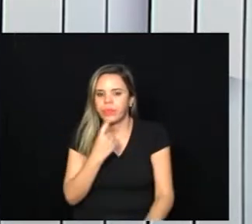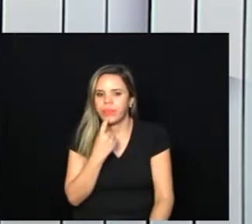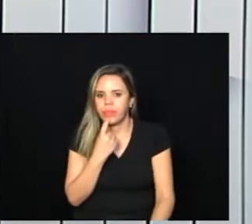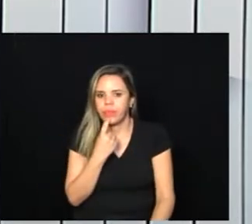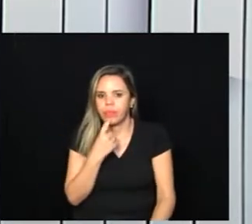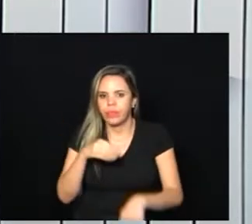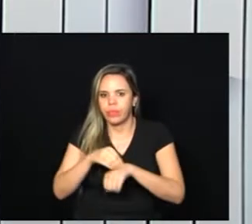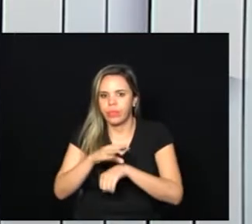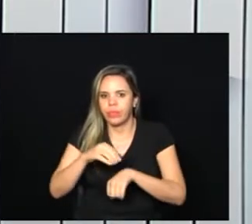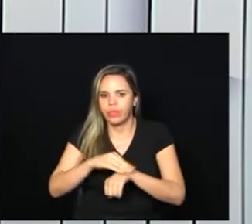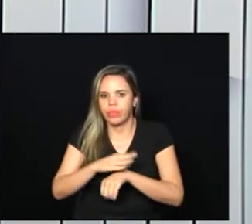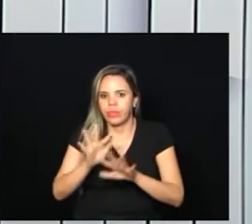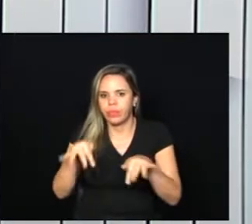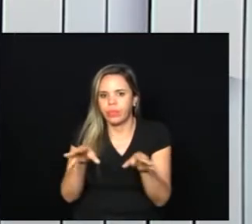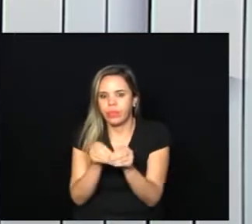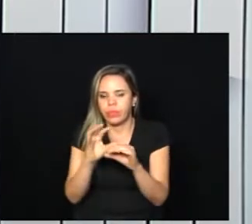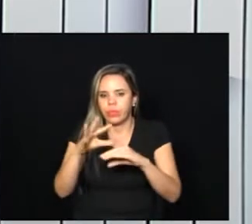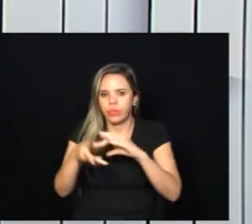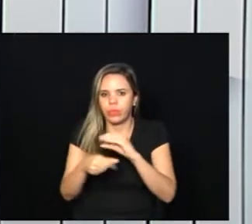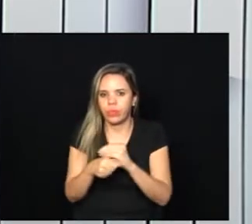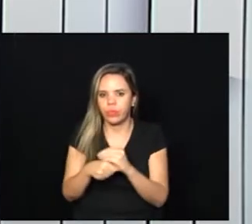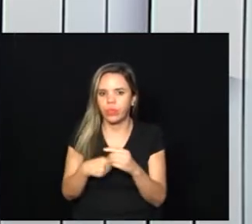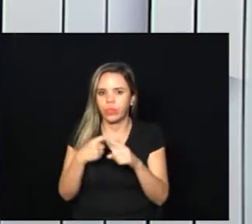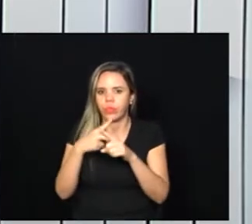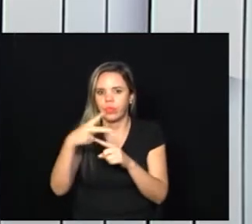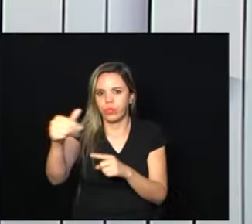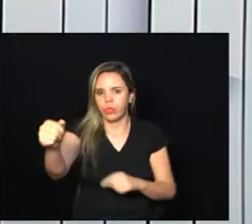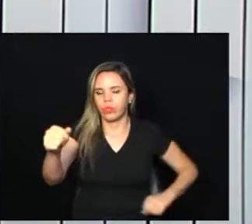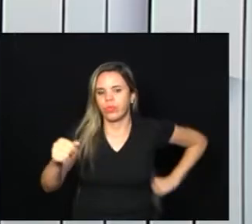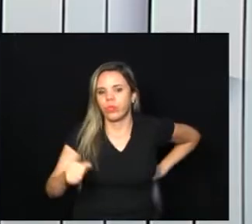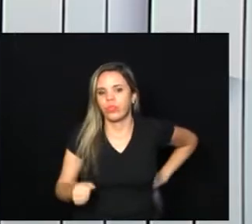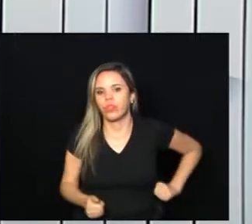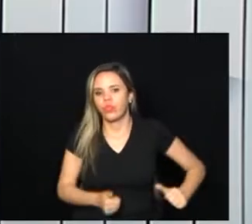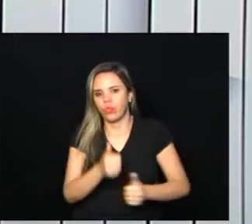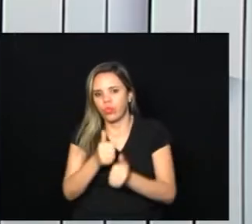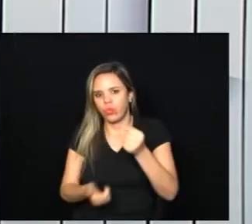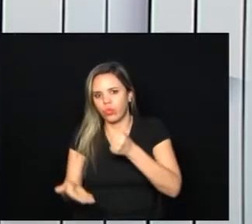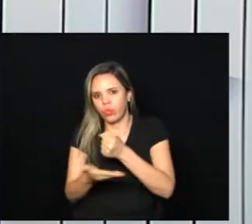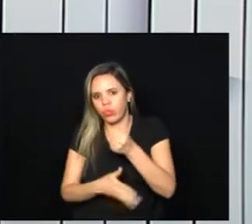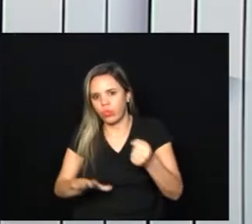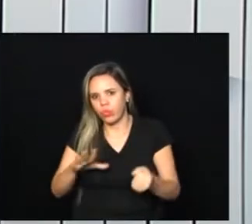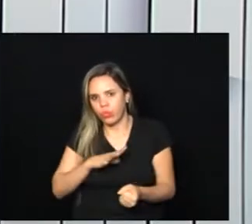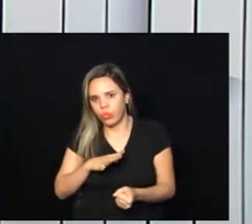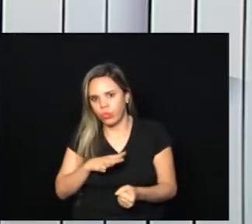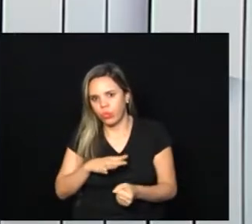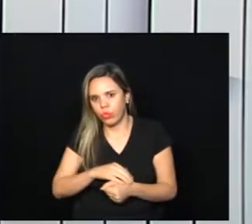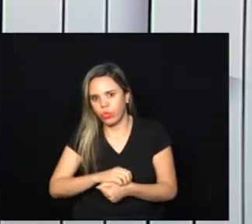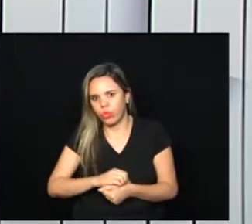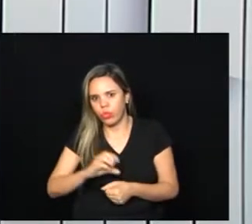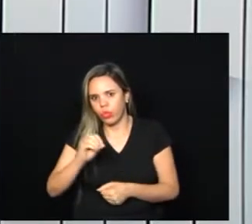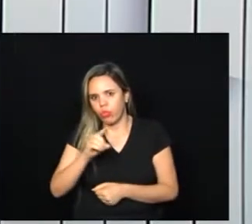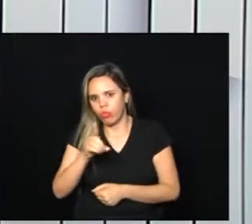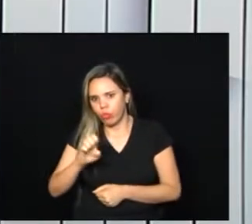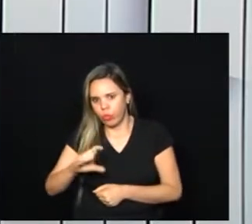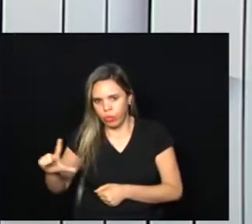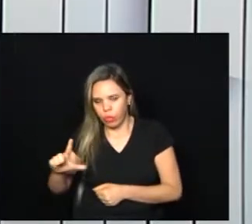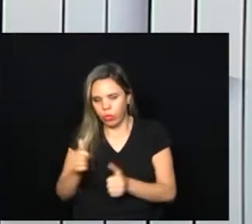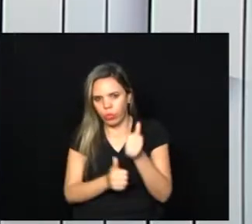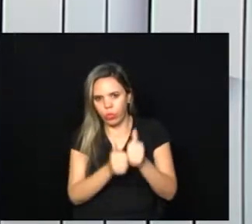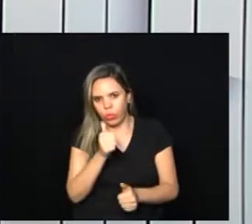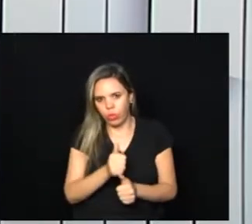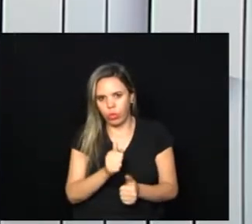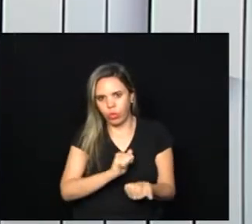Campinas transmite a final da Copa dos Campeões Futebol Amador da cidade entre Osiel Futebol Clube